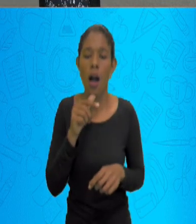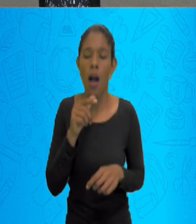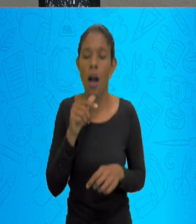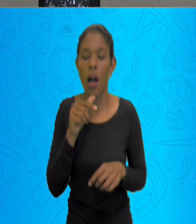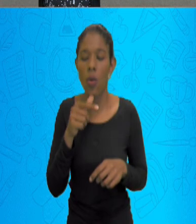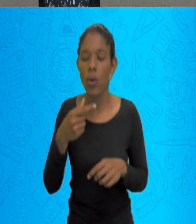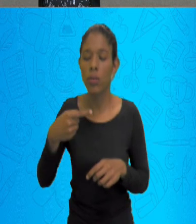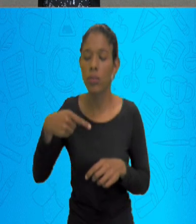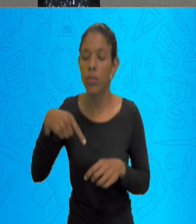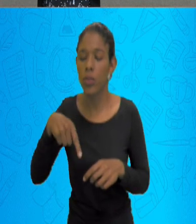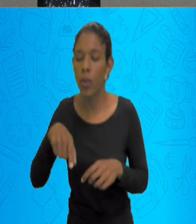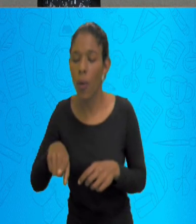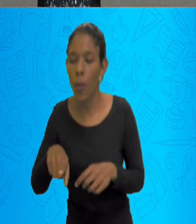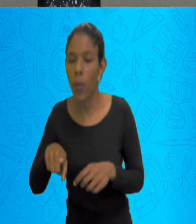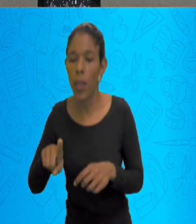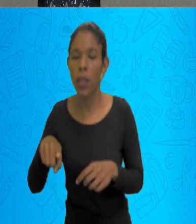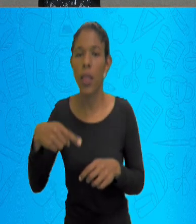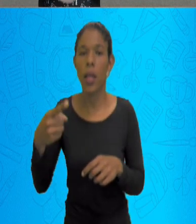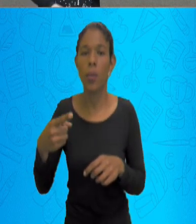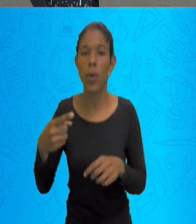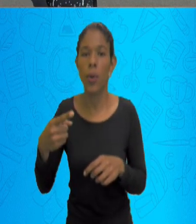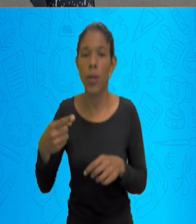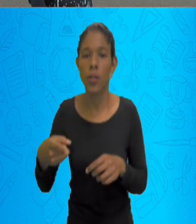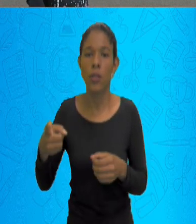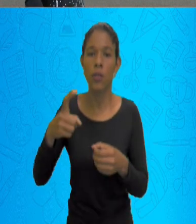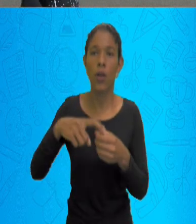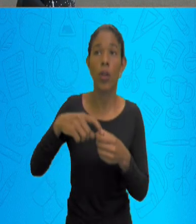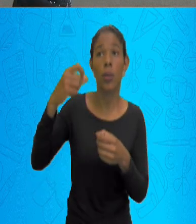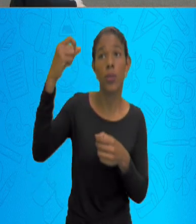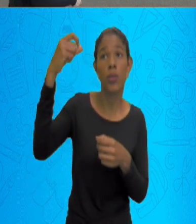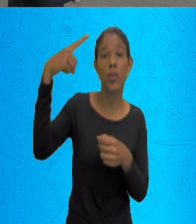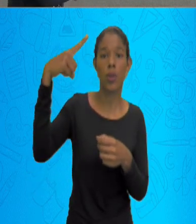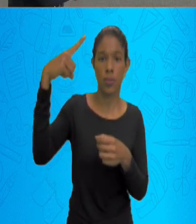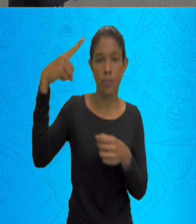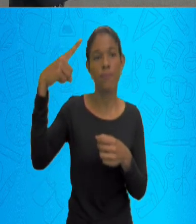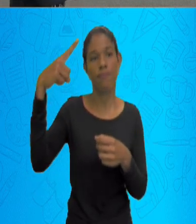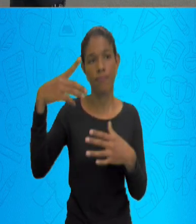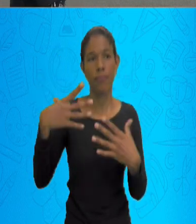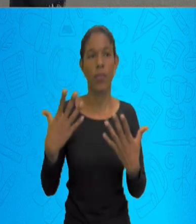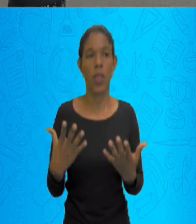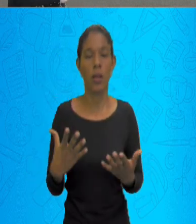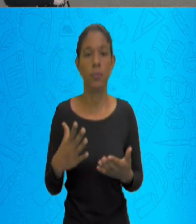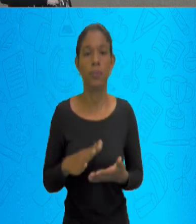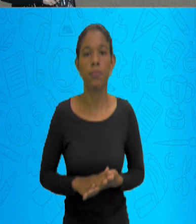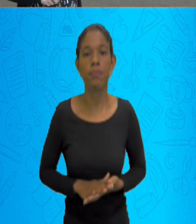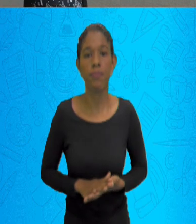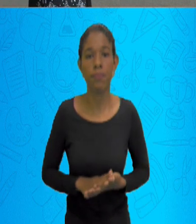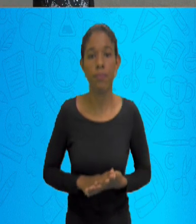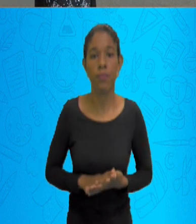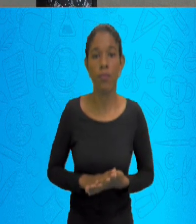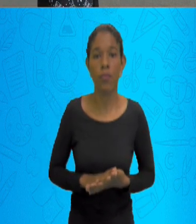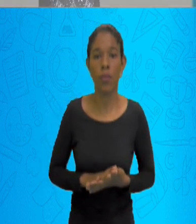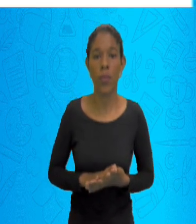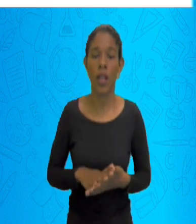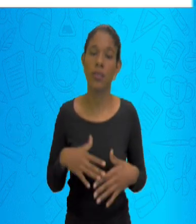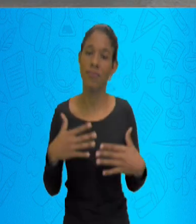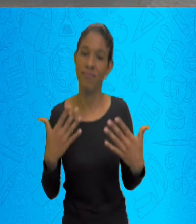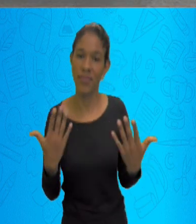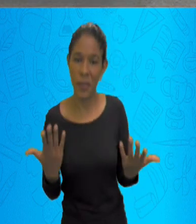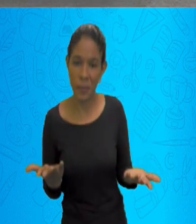consiga fazer com que haja esse equilíbrio, tá, da sua temperatura. Bom, pensando